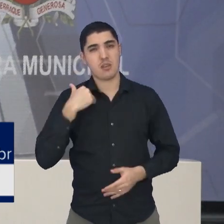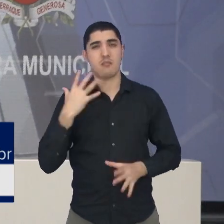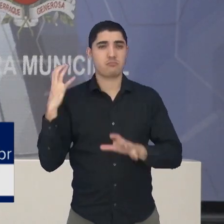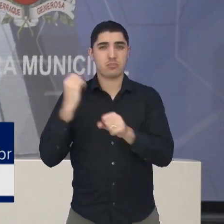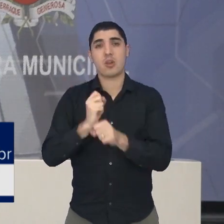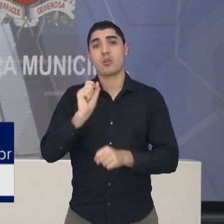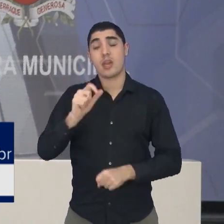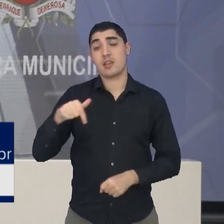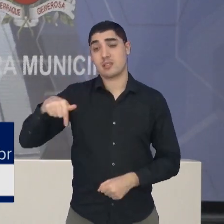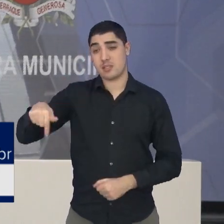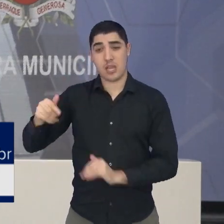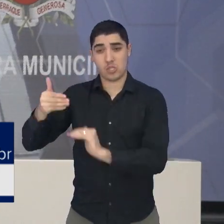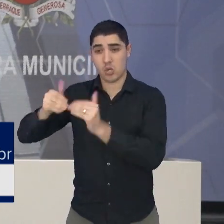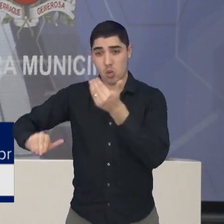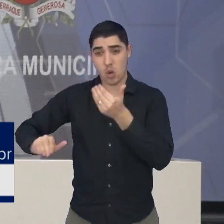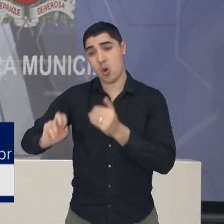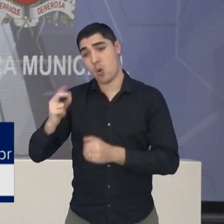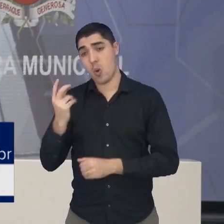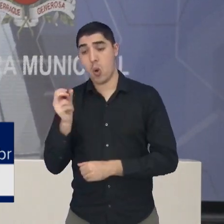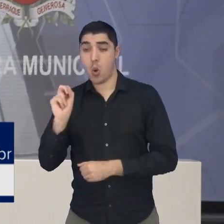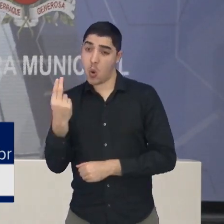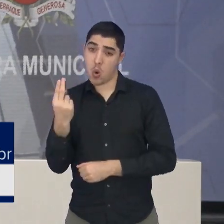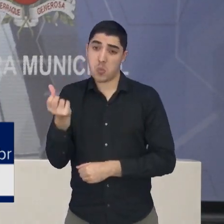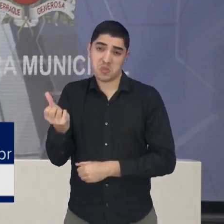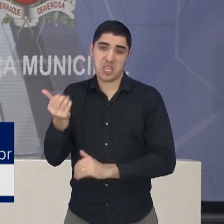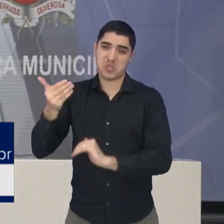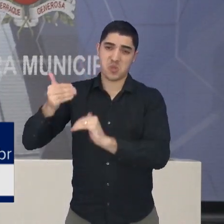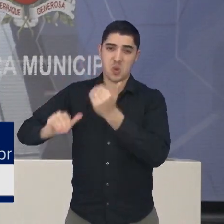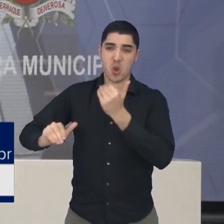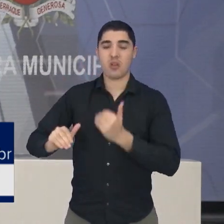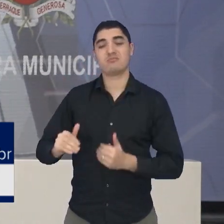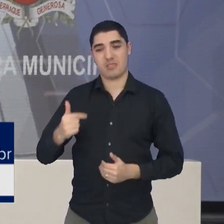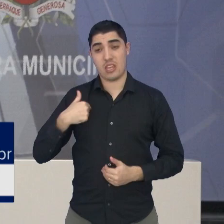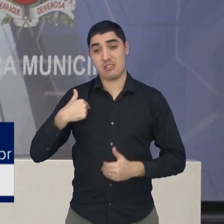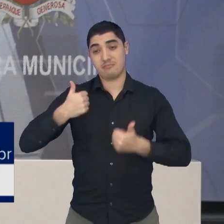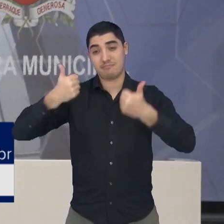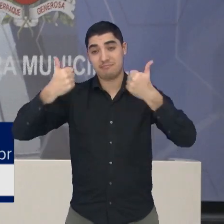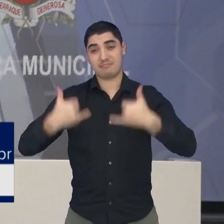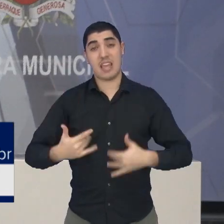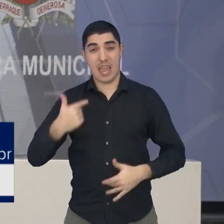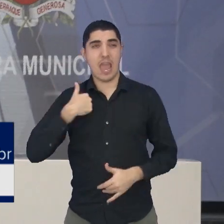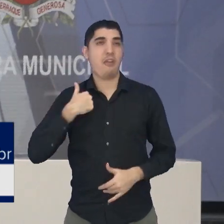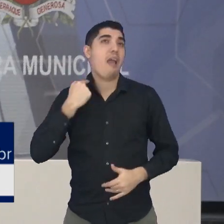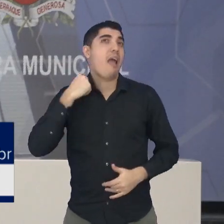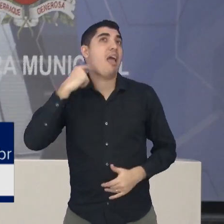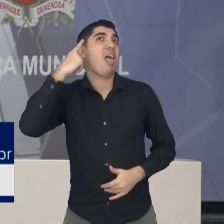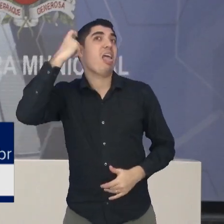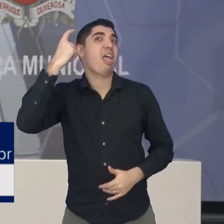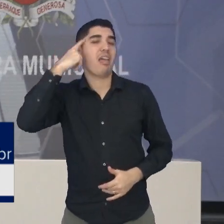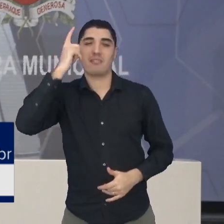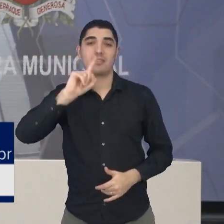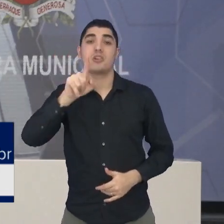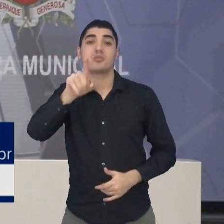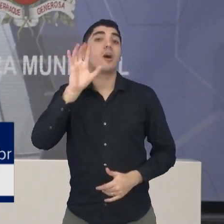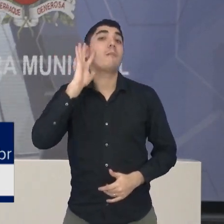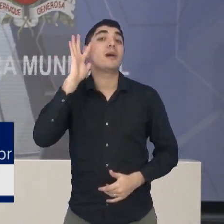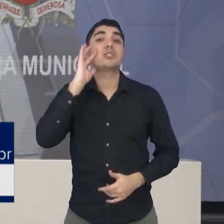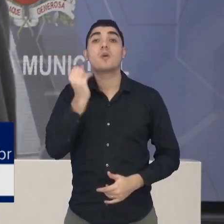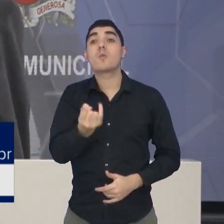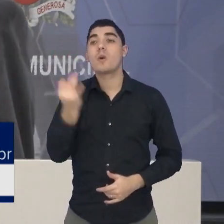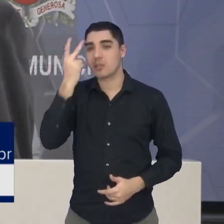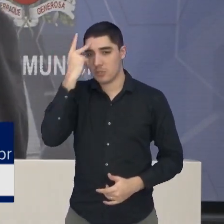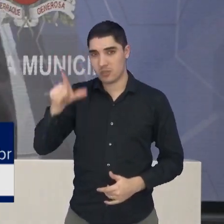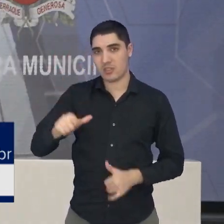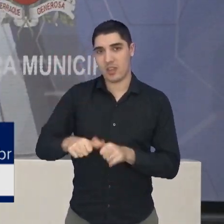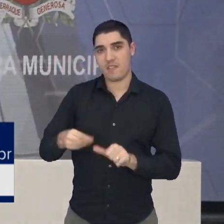7 votos contrários ou 6. Vai ser isso daí. Não sou adivinhão, não. É só ver quantas pessoas tem aqui dentro.